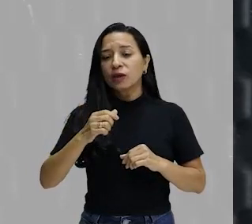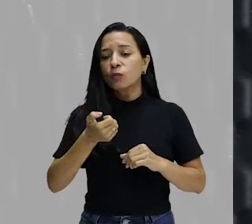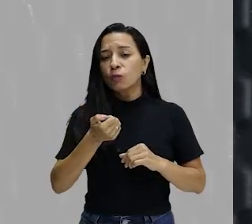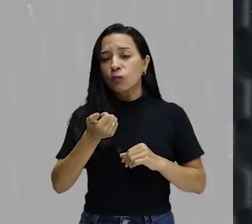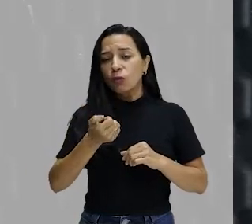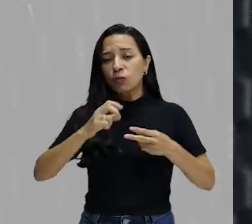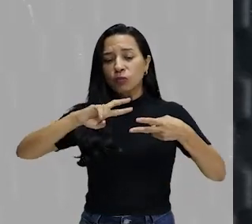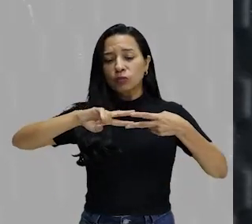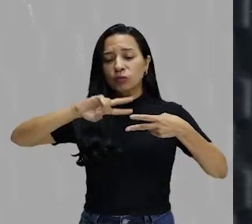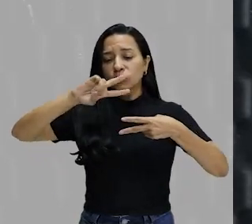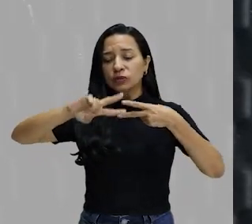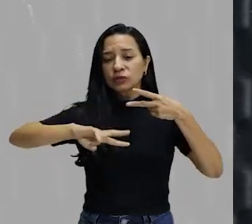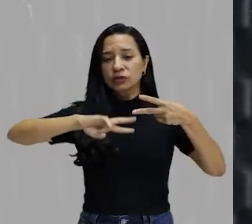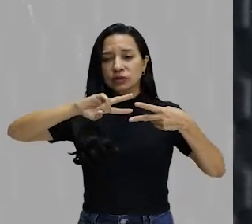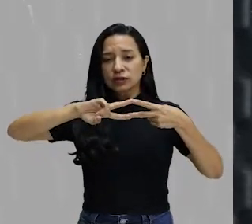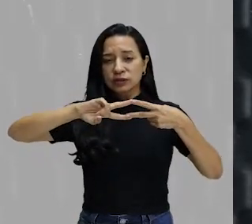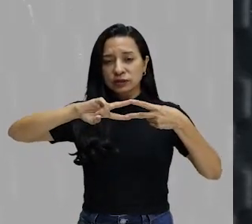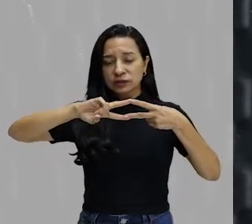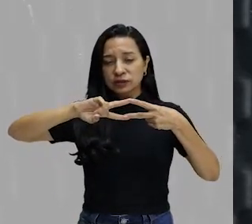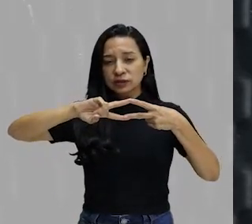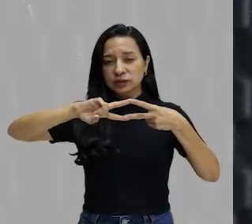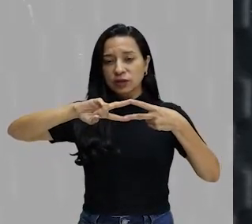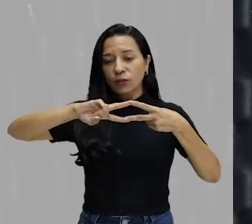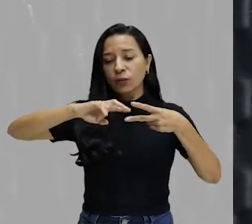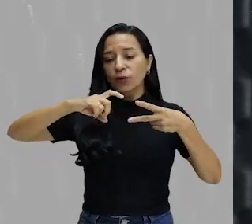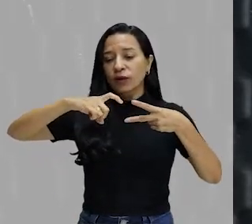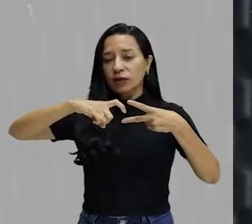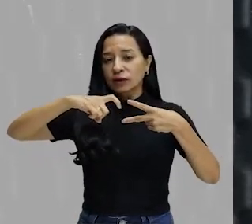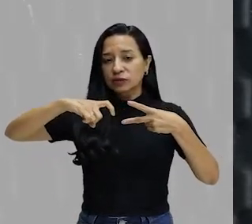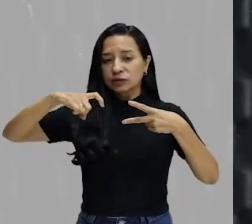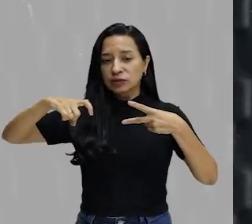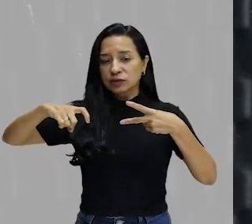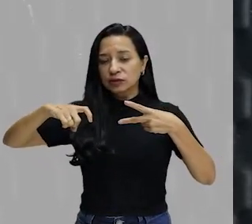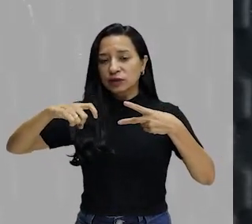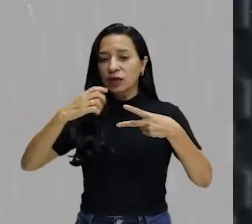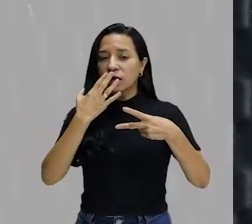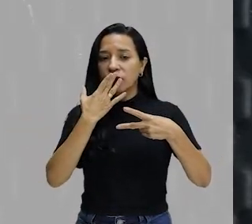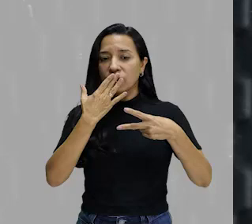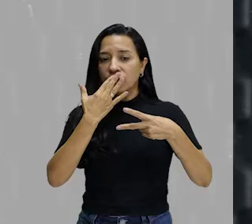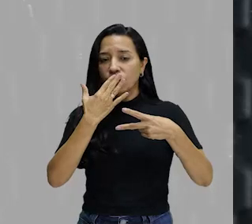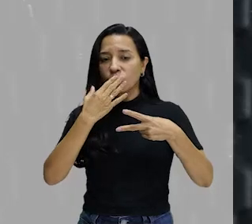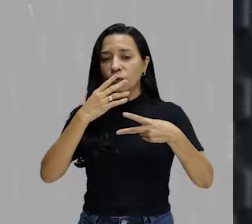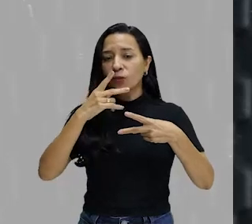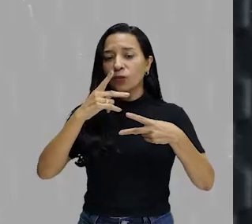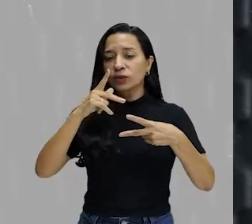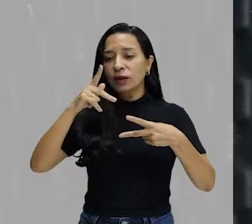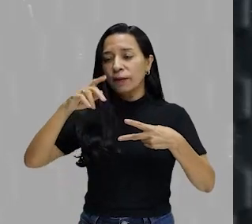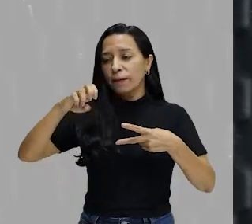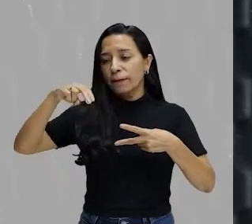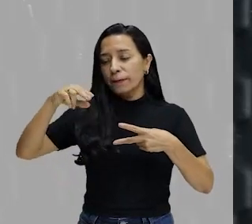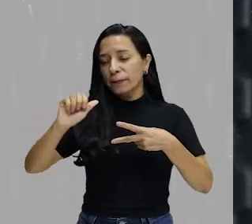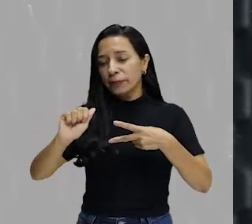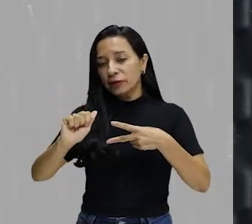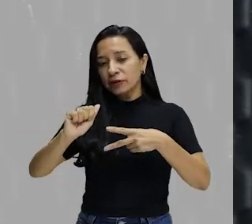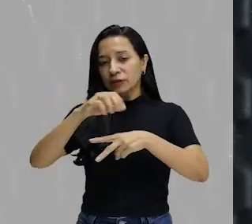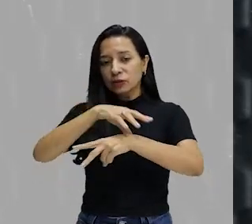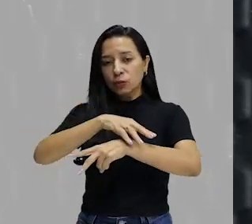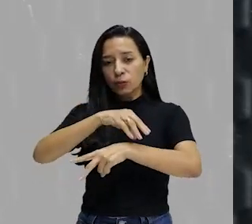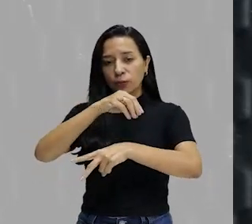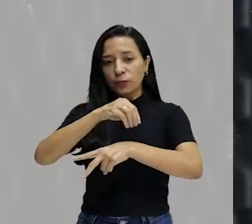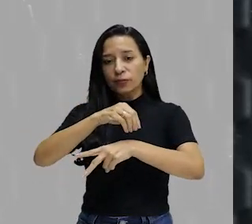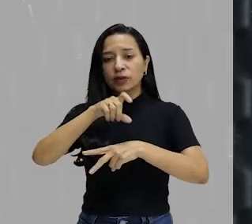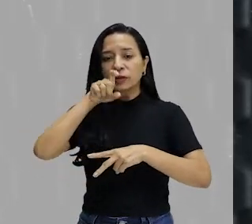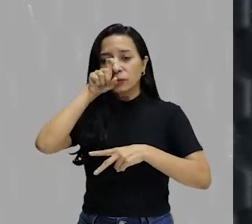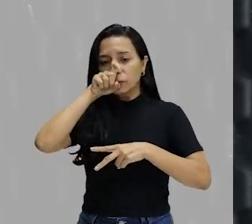gênica, a cor da plumagem em periquitos, ou seja, a gente vai entender como que ocorre a interação gênica para